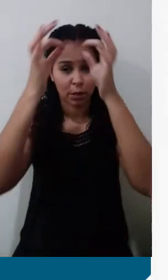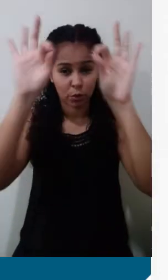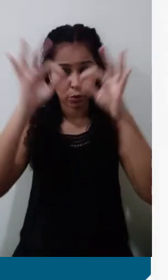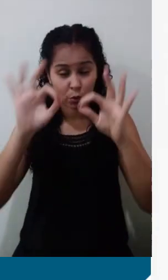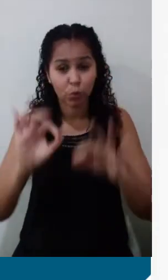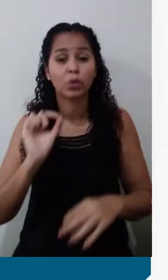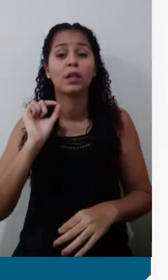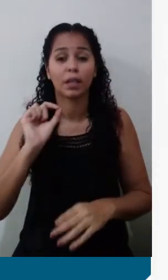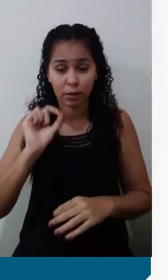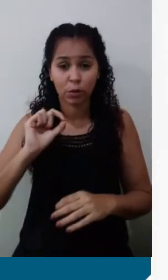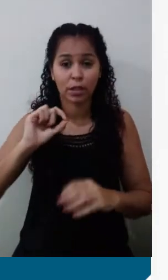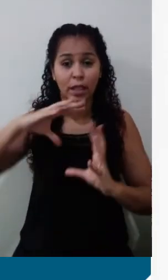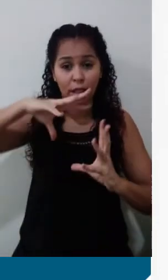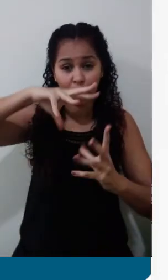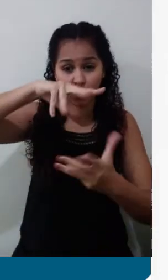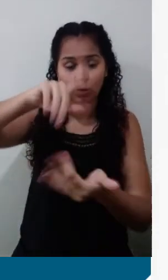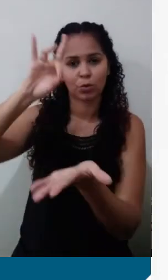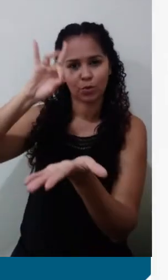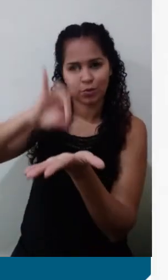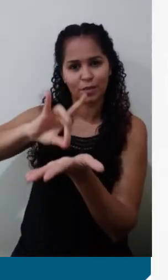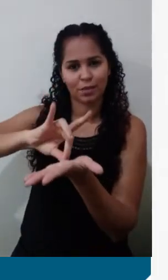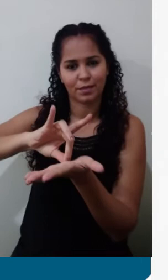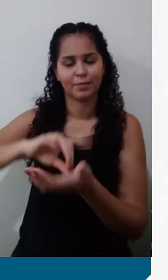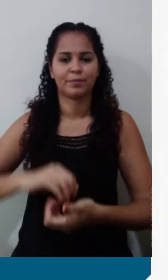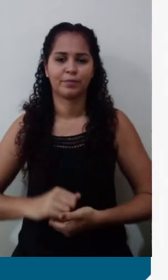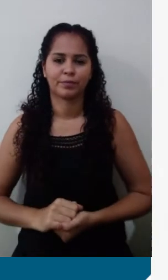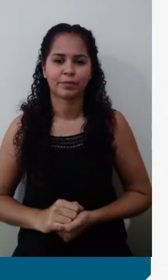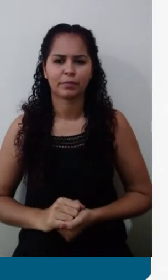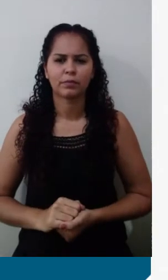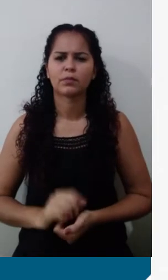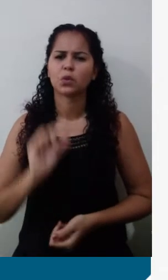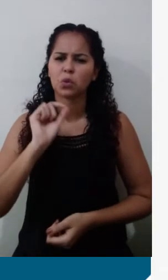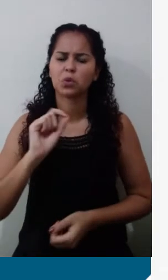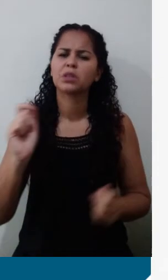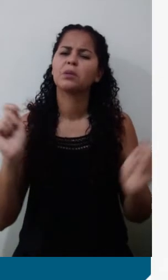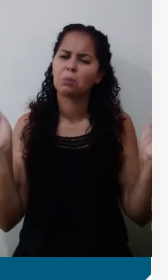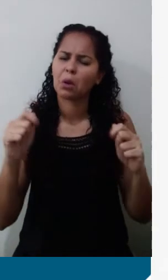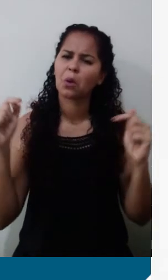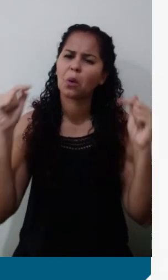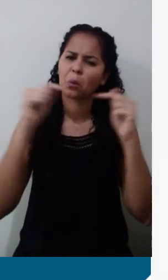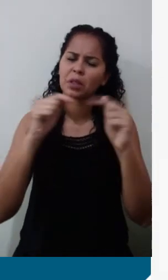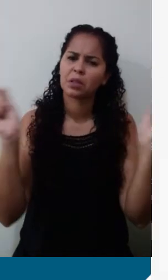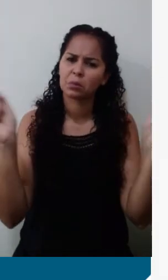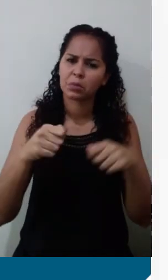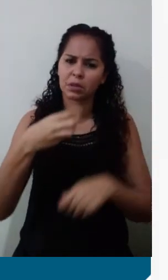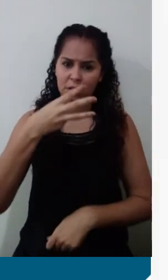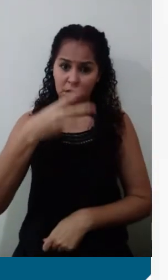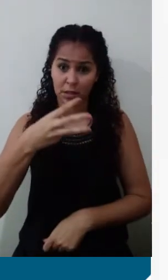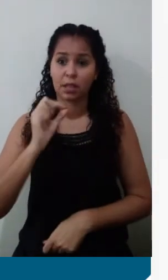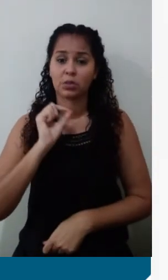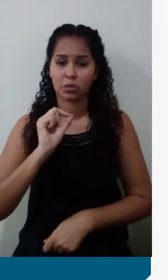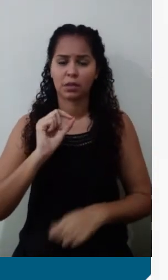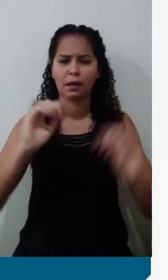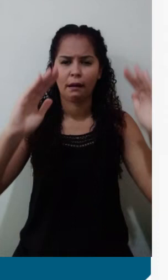coerência estruturada no plausível, no mundo real, no palpável. Do que trata a competência 3? A competência